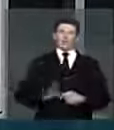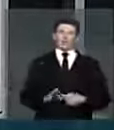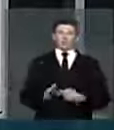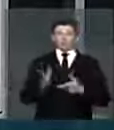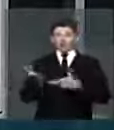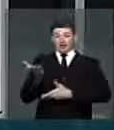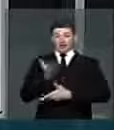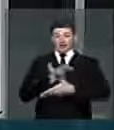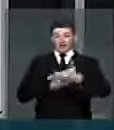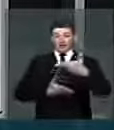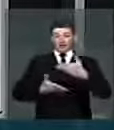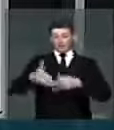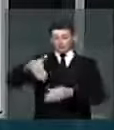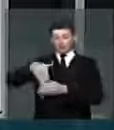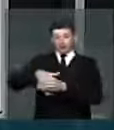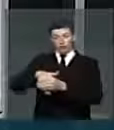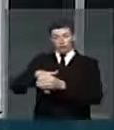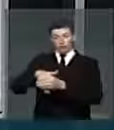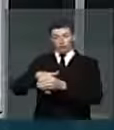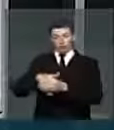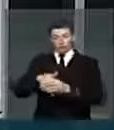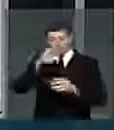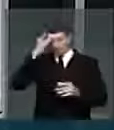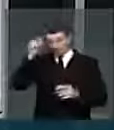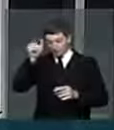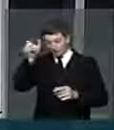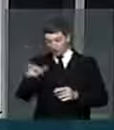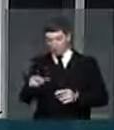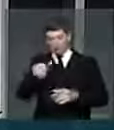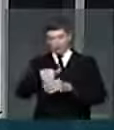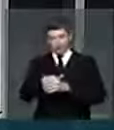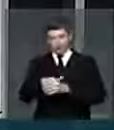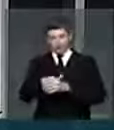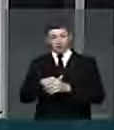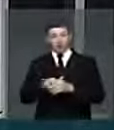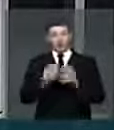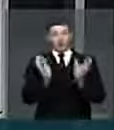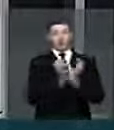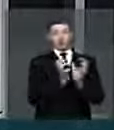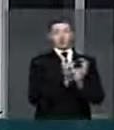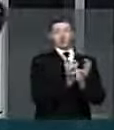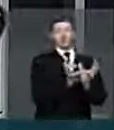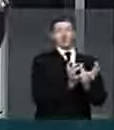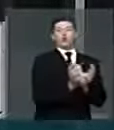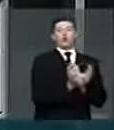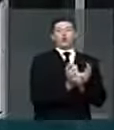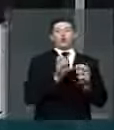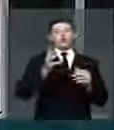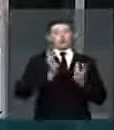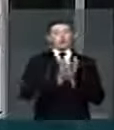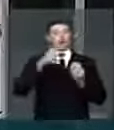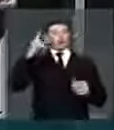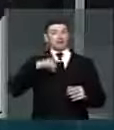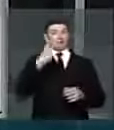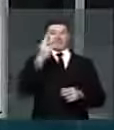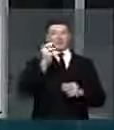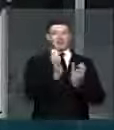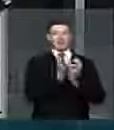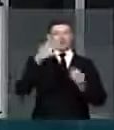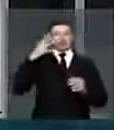transferir do voto do eleitor para um grupelho de um partido, são mais de 30, agora